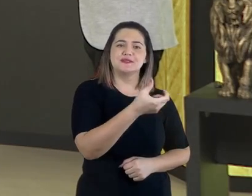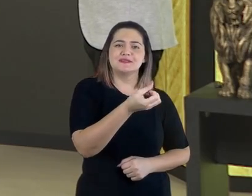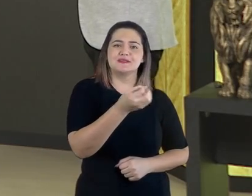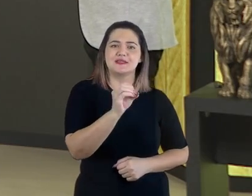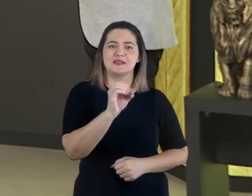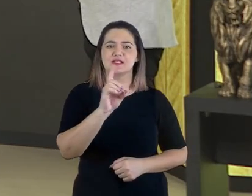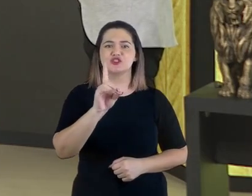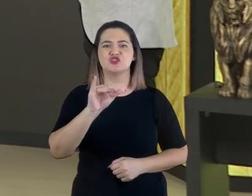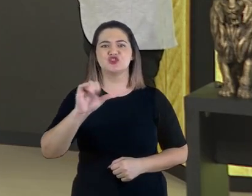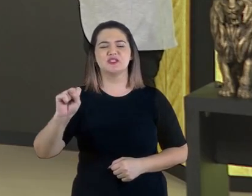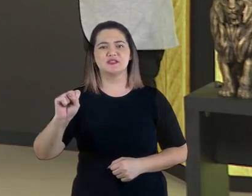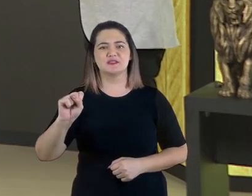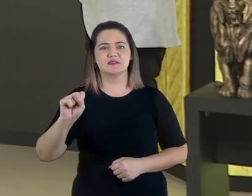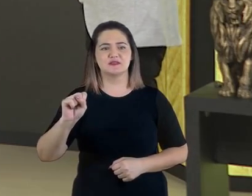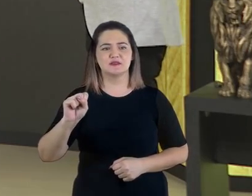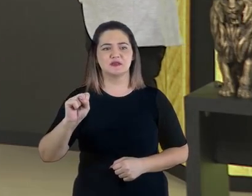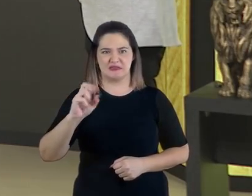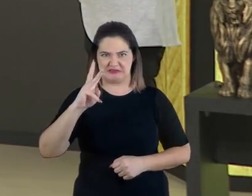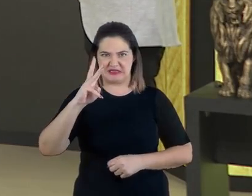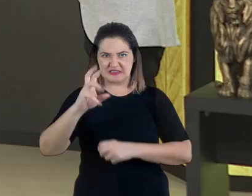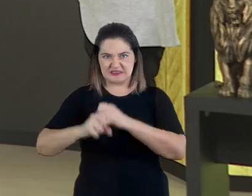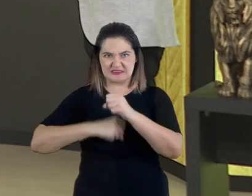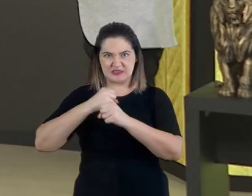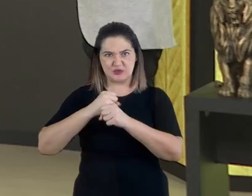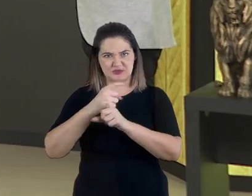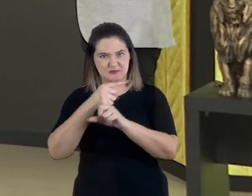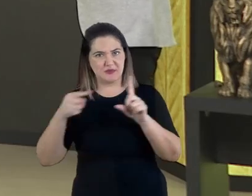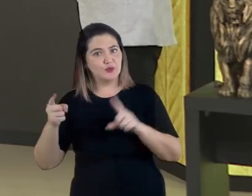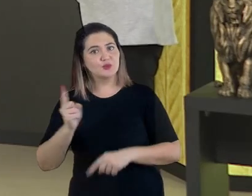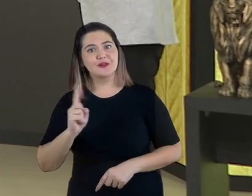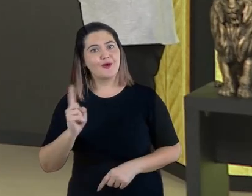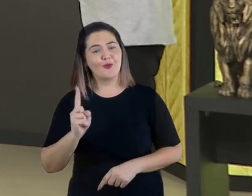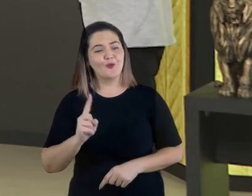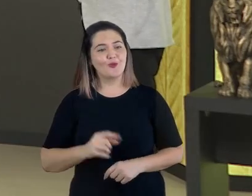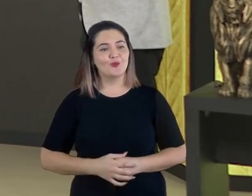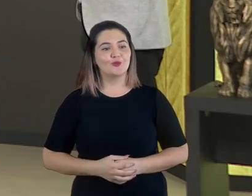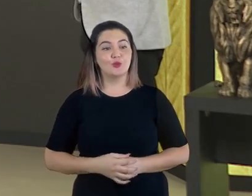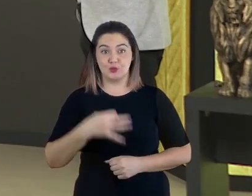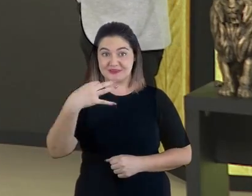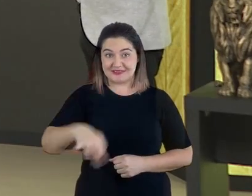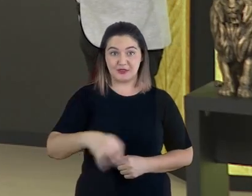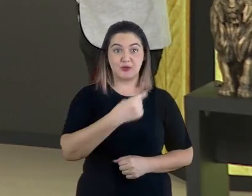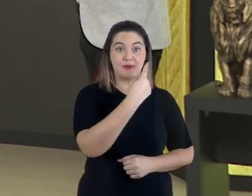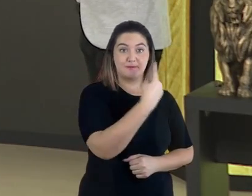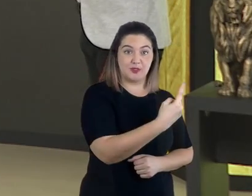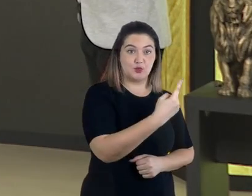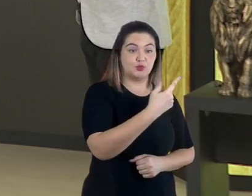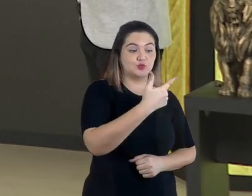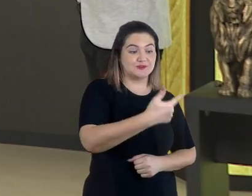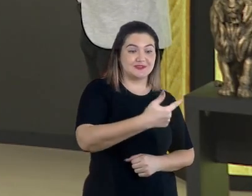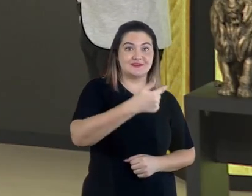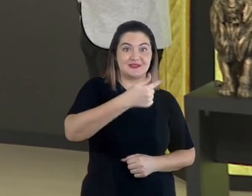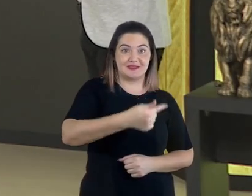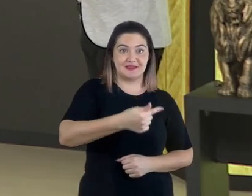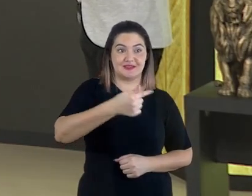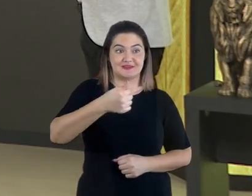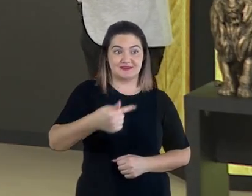dias não dão 3 anos e meio. 3 anos e meio dariam